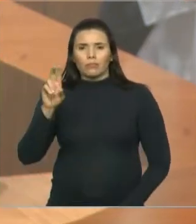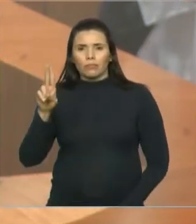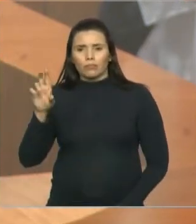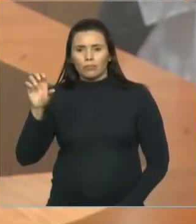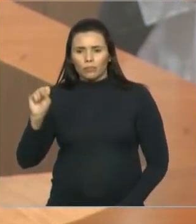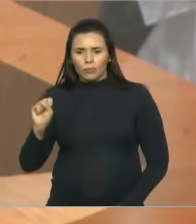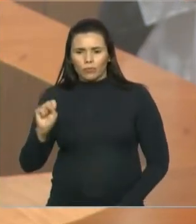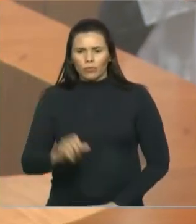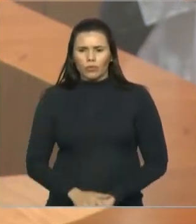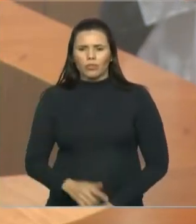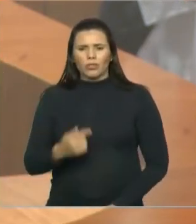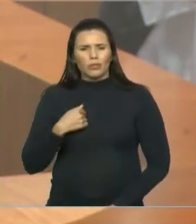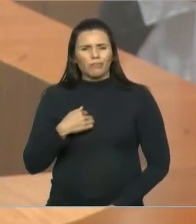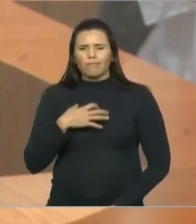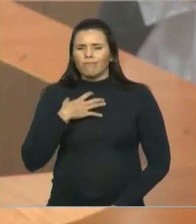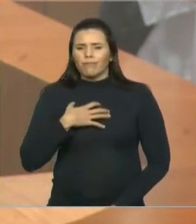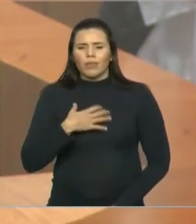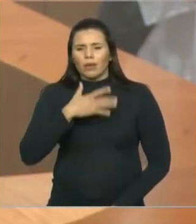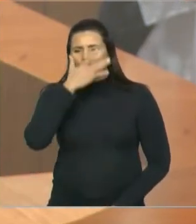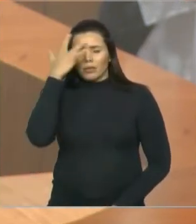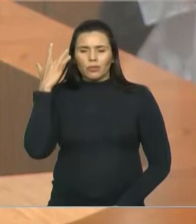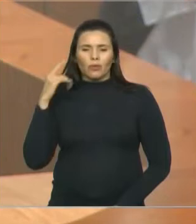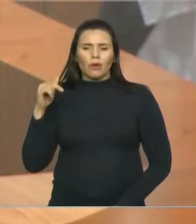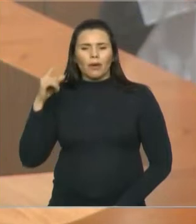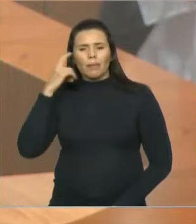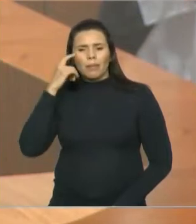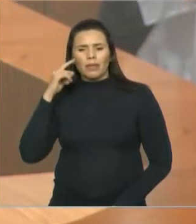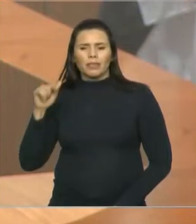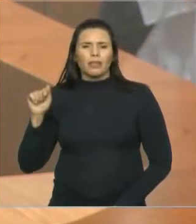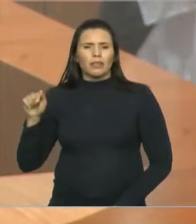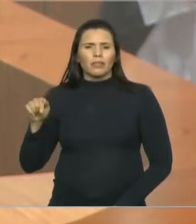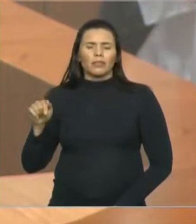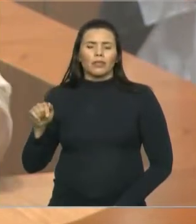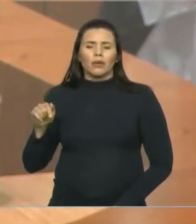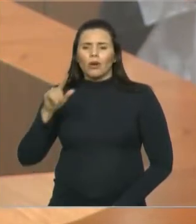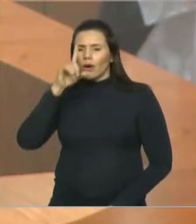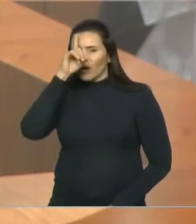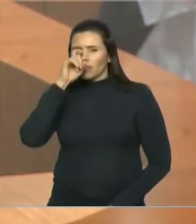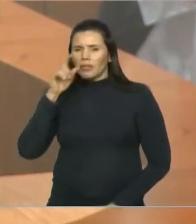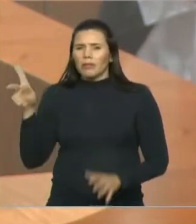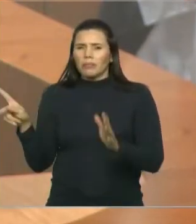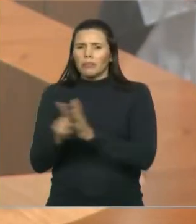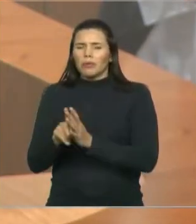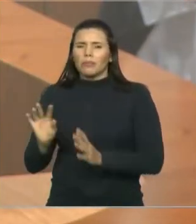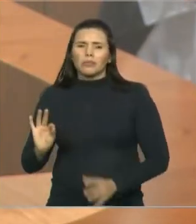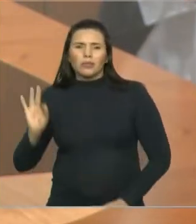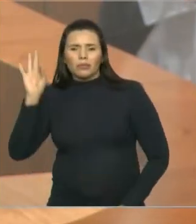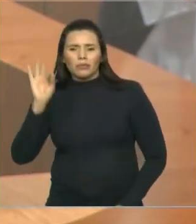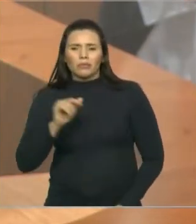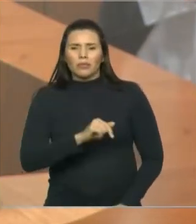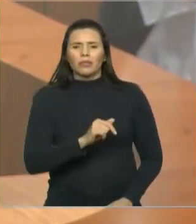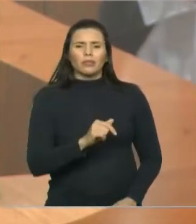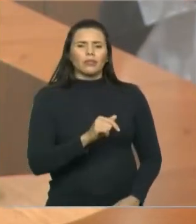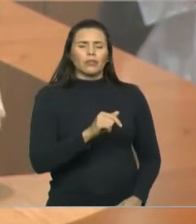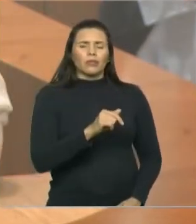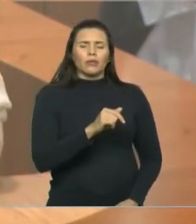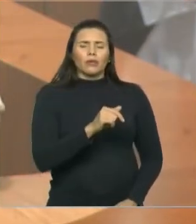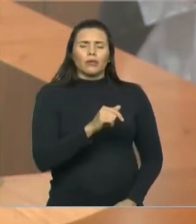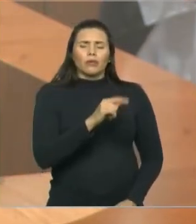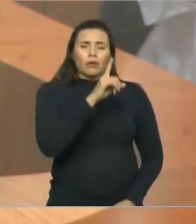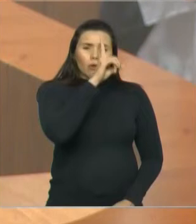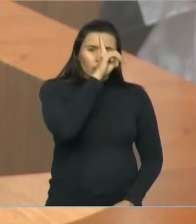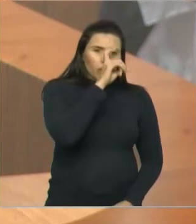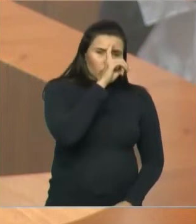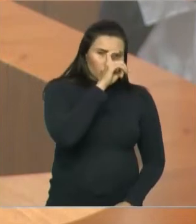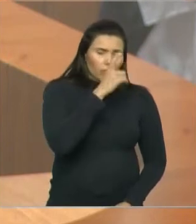fico indignada quando alguém me diz, esse hospital é universitário. Esse hospital é do Estado, não é de ninguém, é